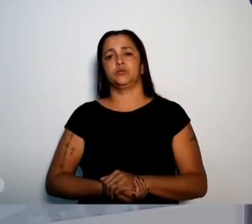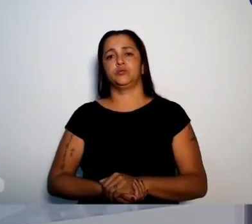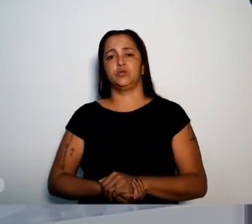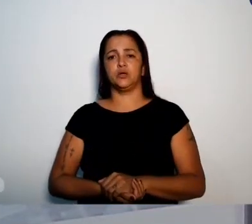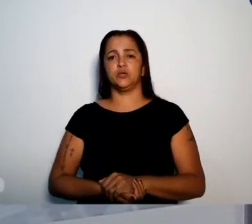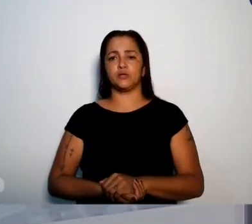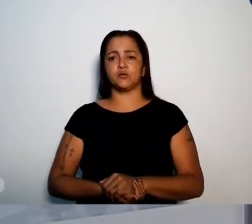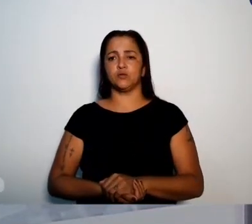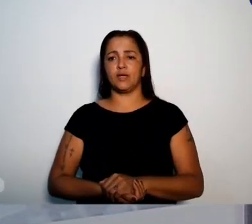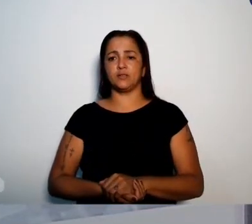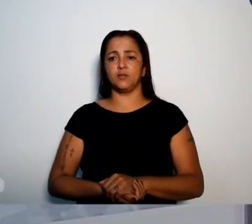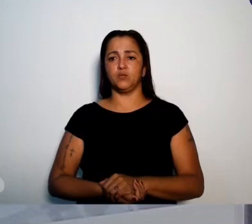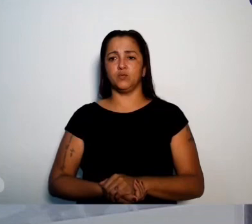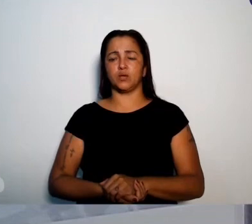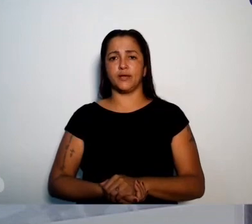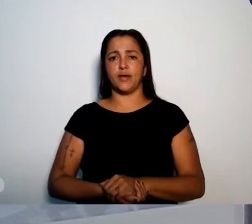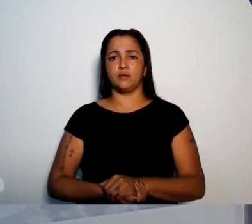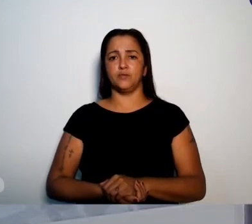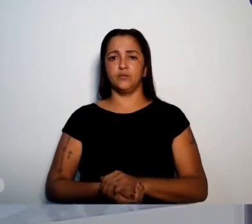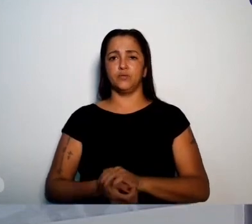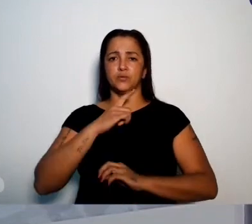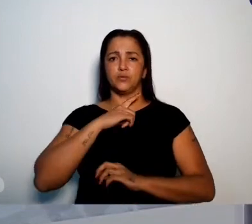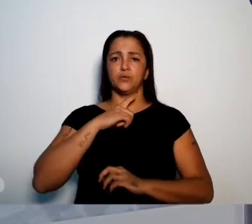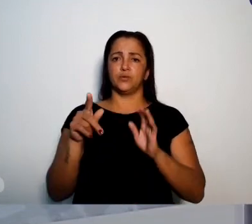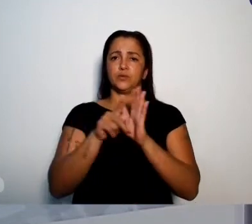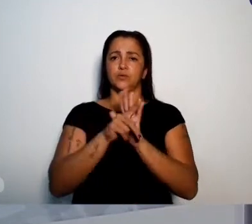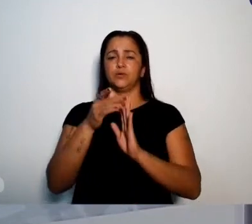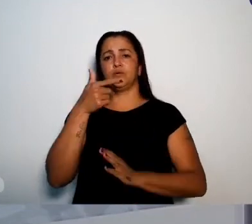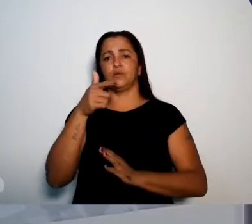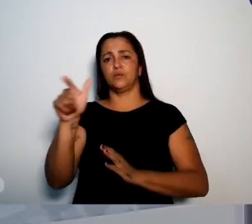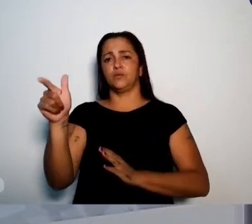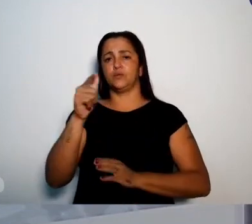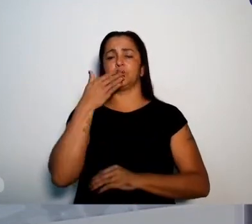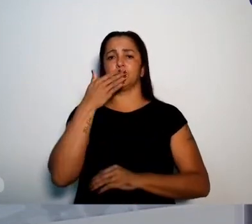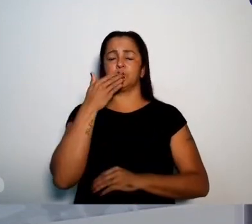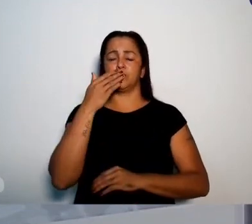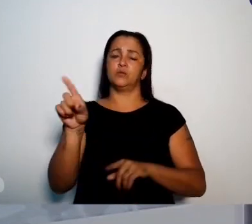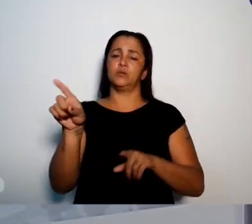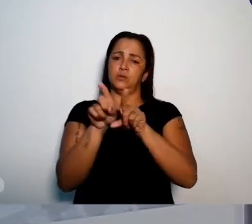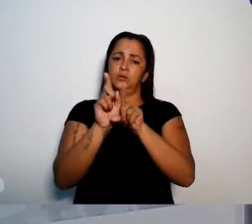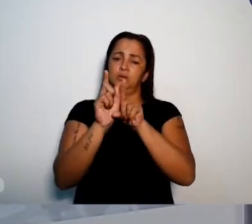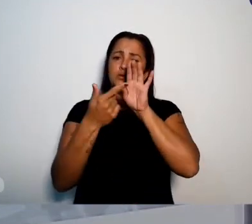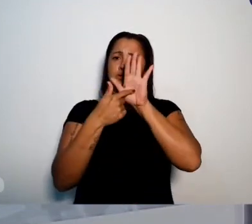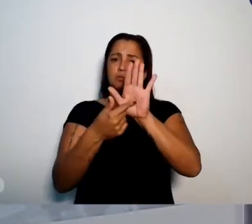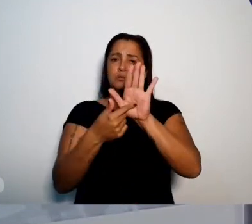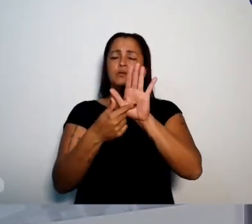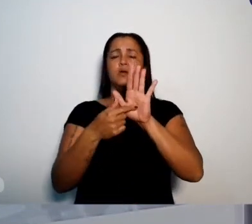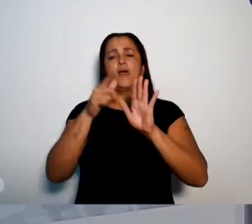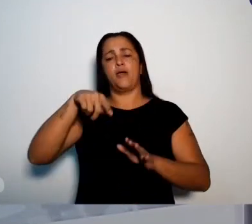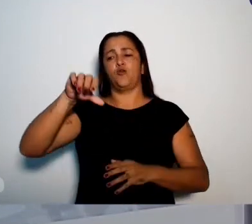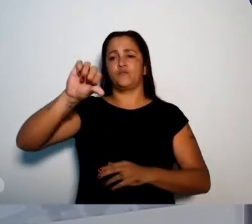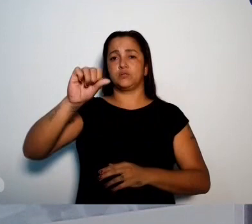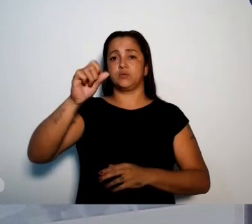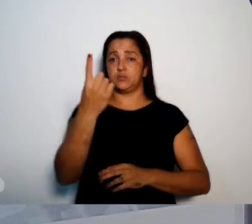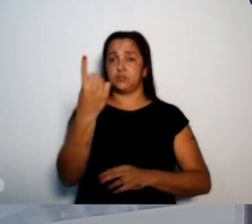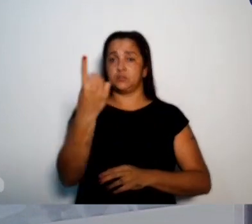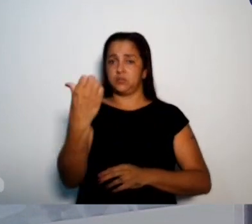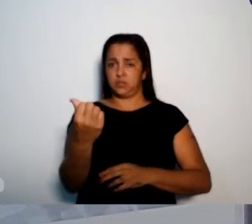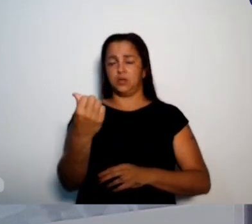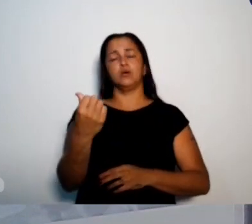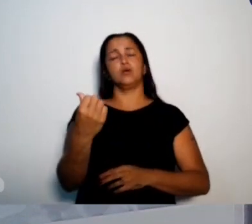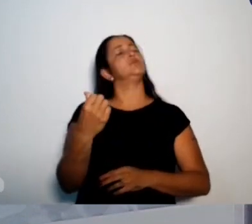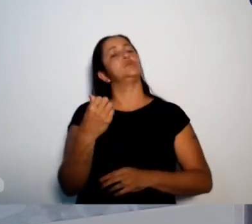Outro assunto também, outro requerimento que eu apresentei é o 916. 916, eu